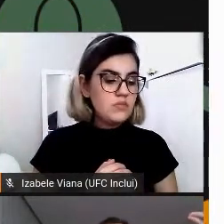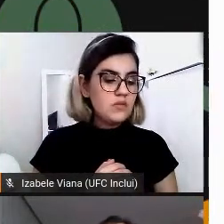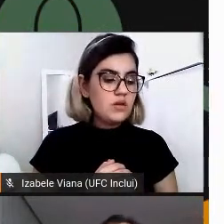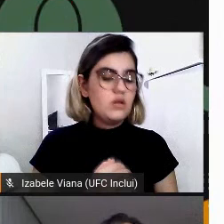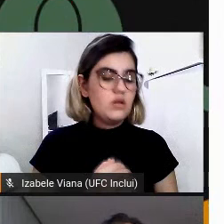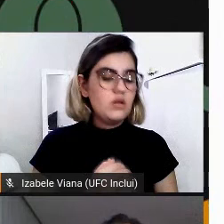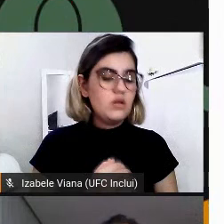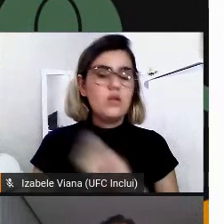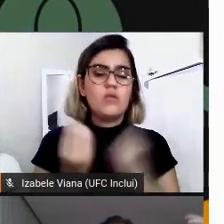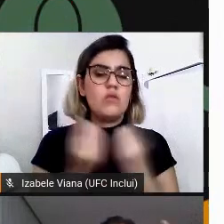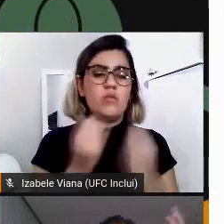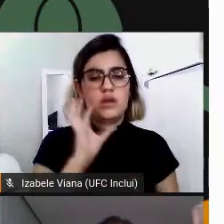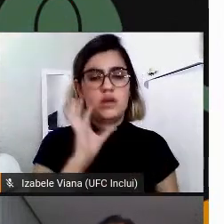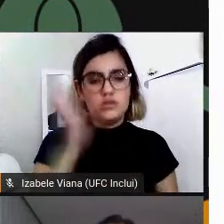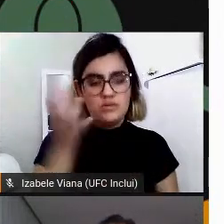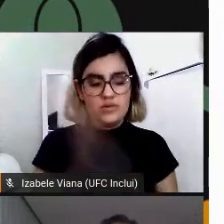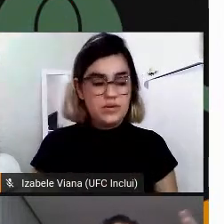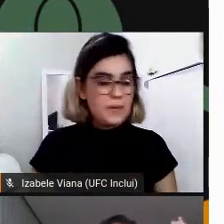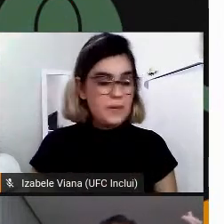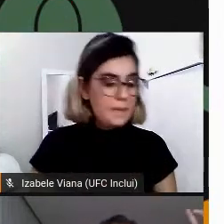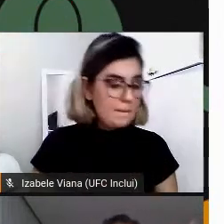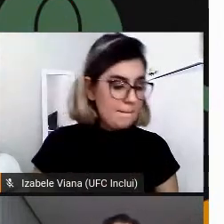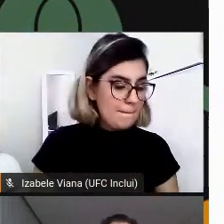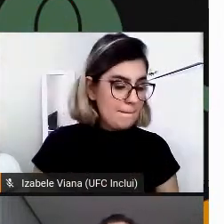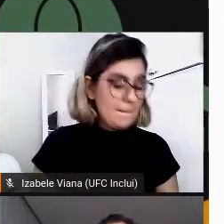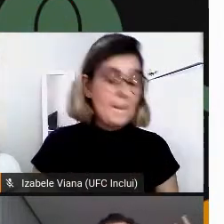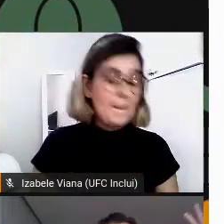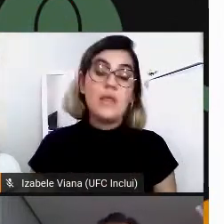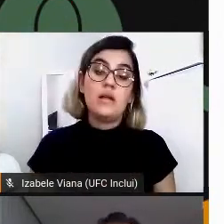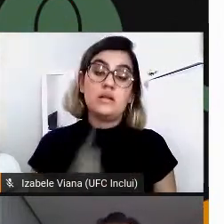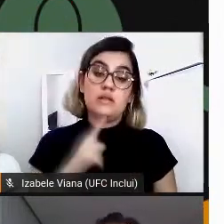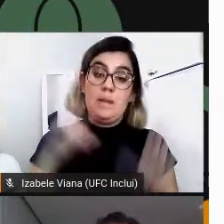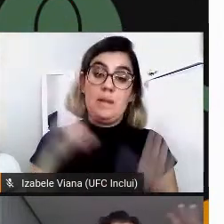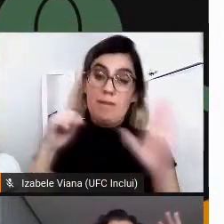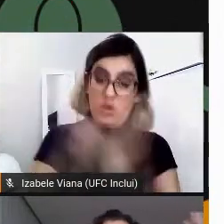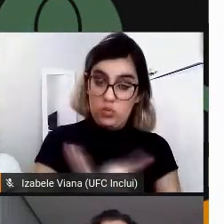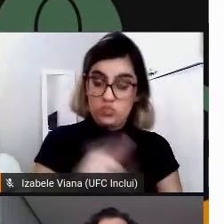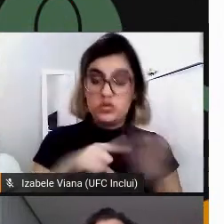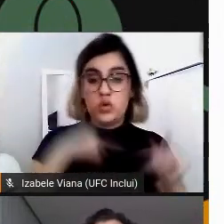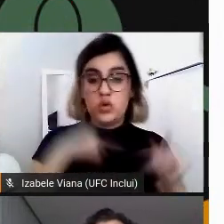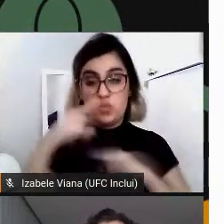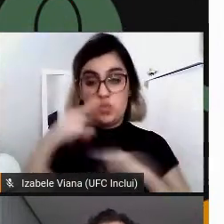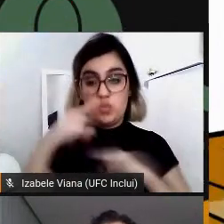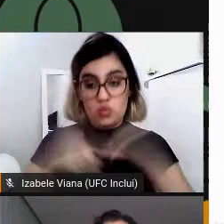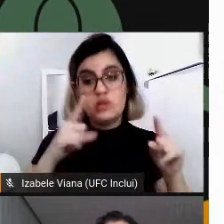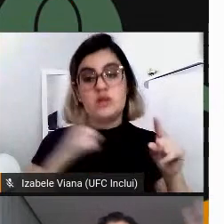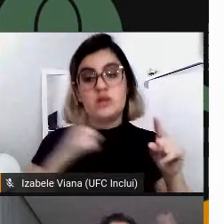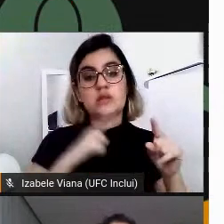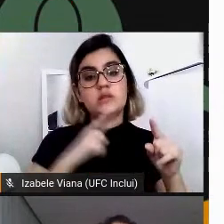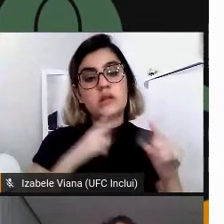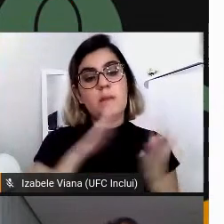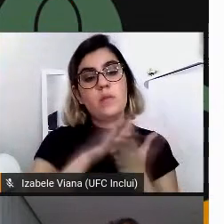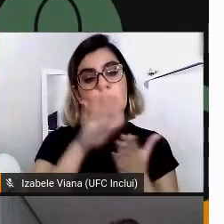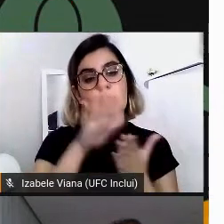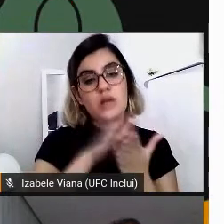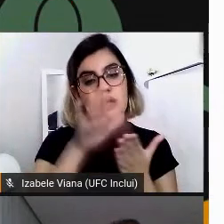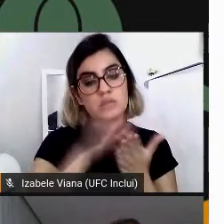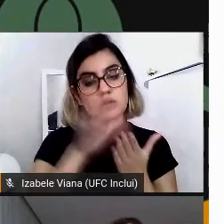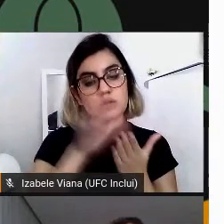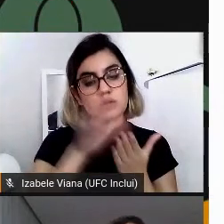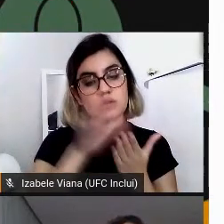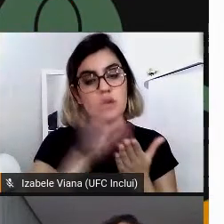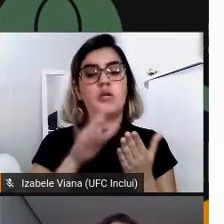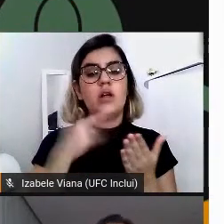Então, eu tenho essa minha pergunta, essa dúvida, eu tenho a totalidade ali das publicações, e o que eu preciso fazer